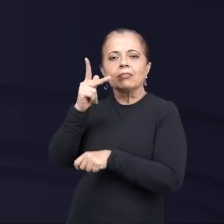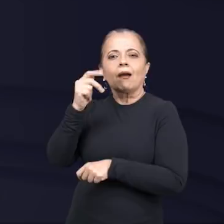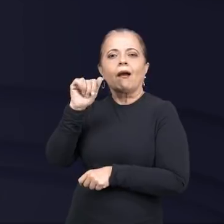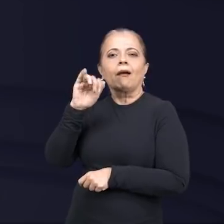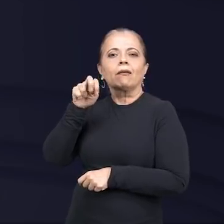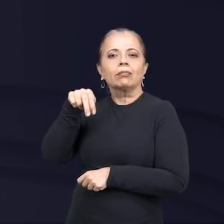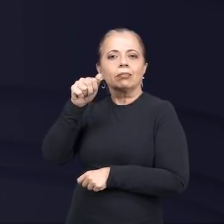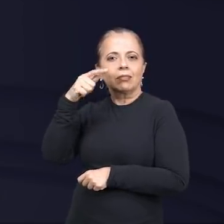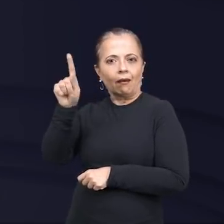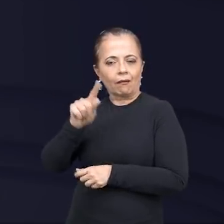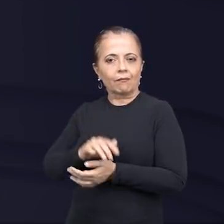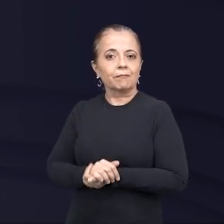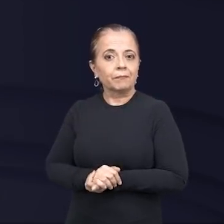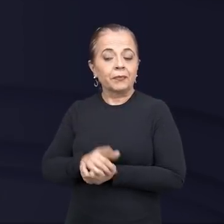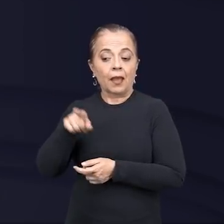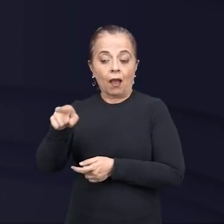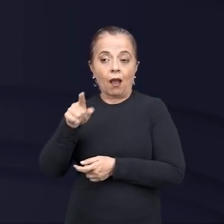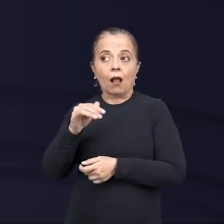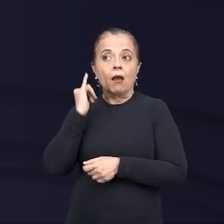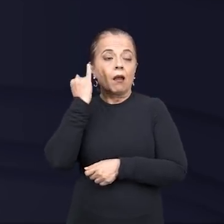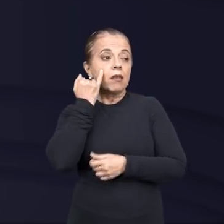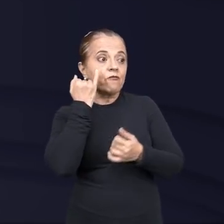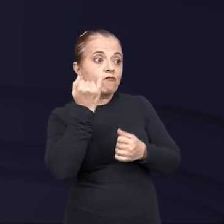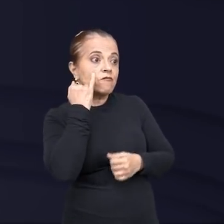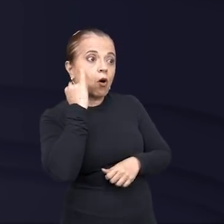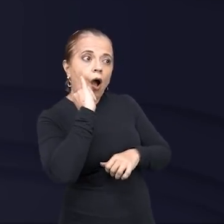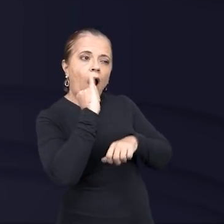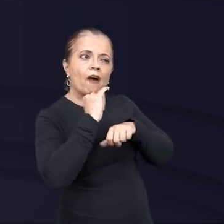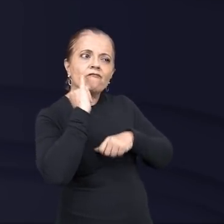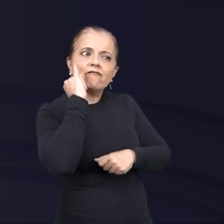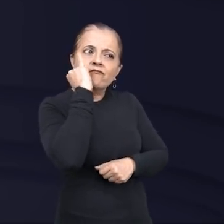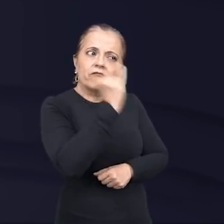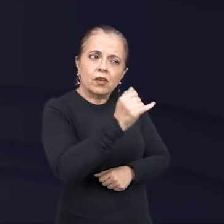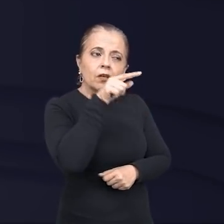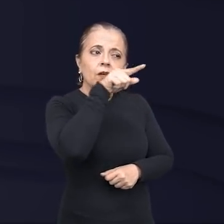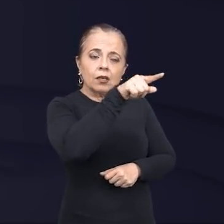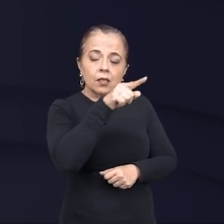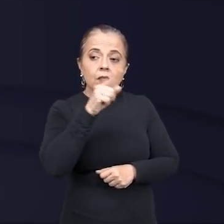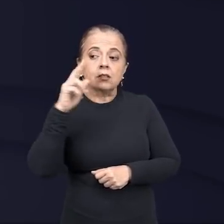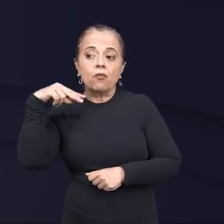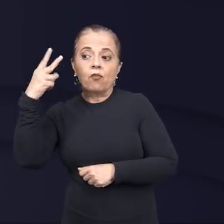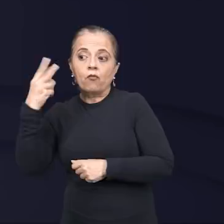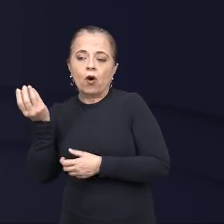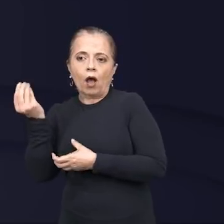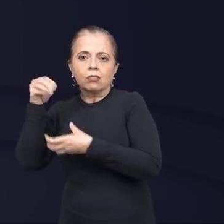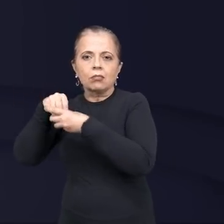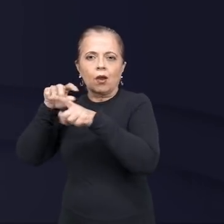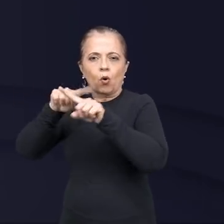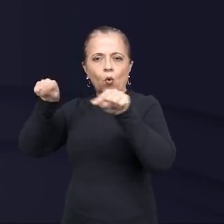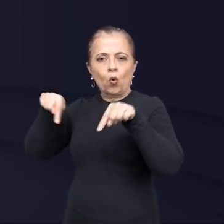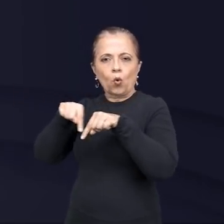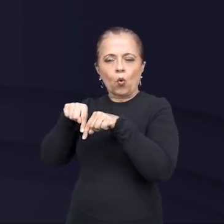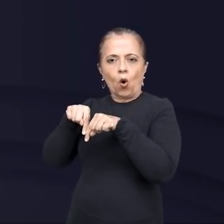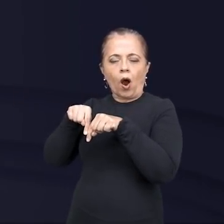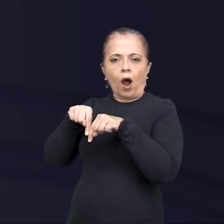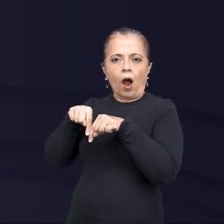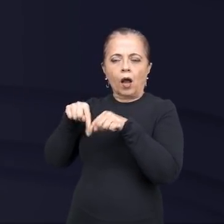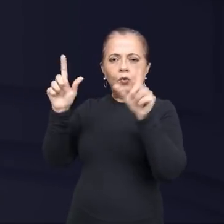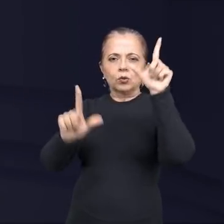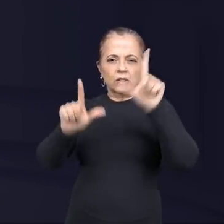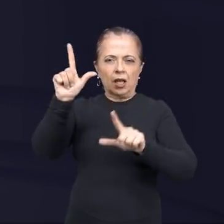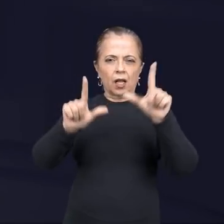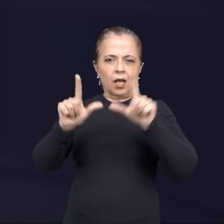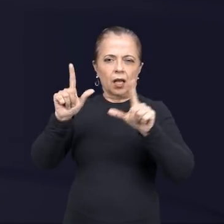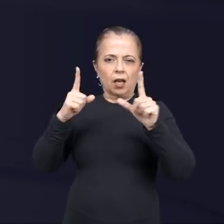menino Henri, em que a babá informa que o investigado Jairo estava dentro de um quarto com volume alto